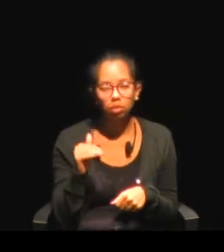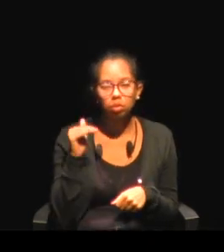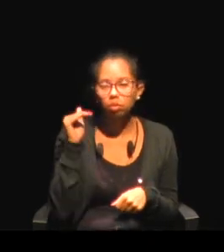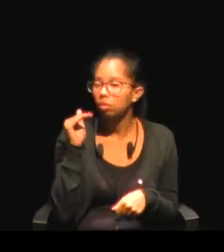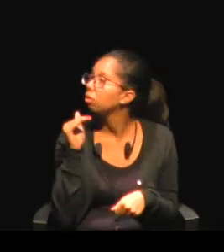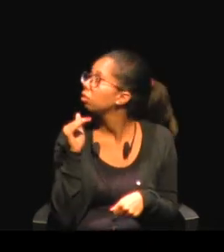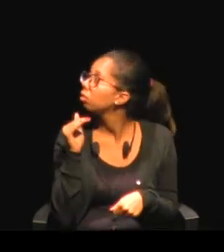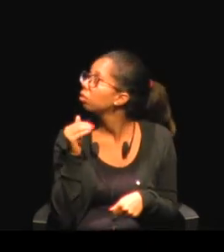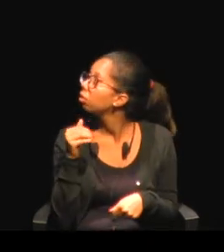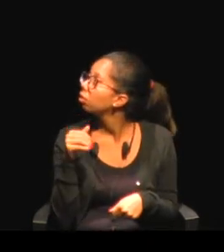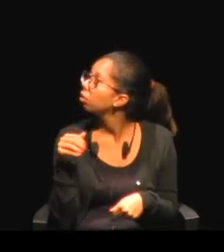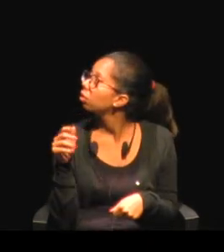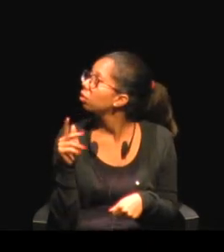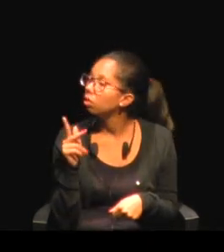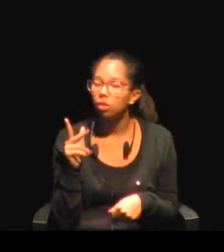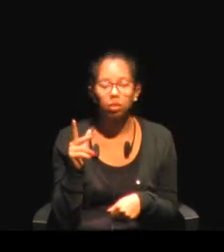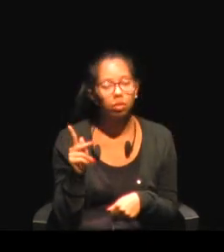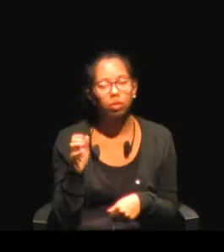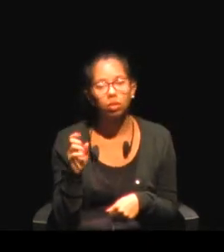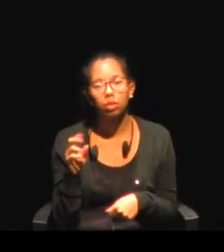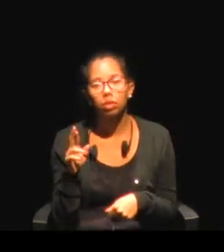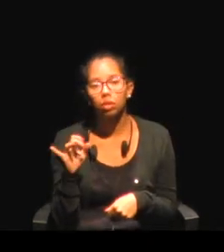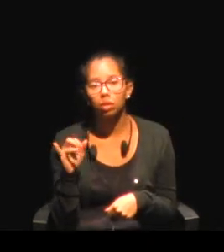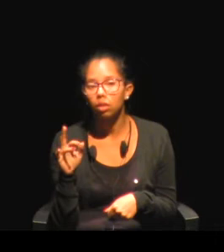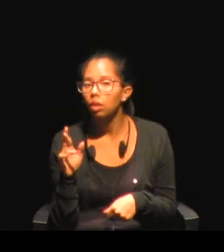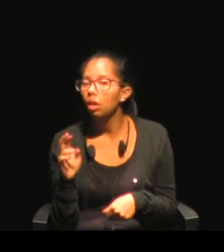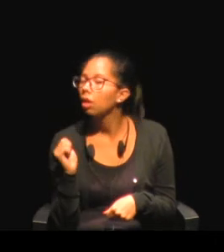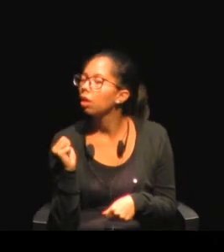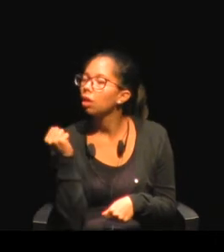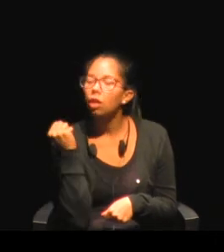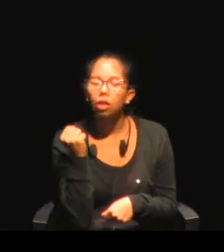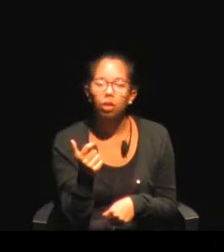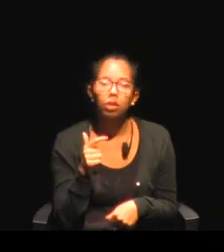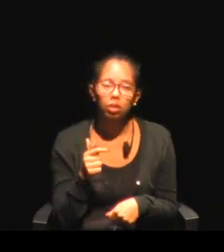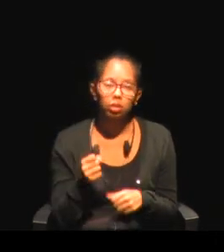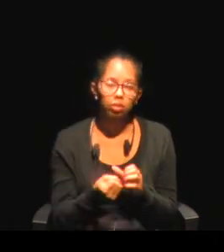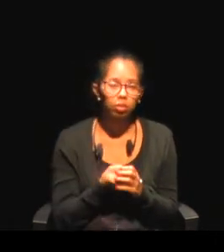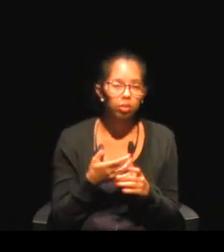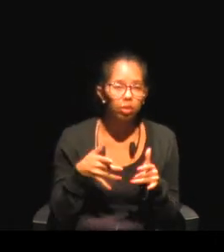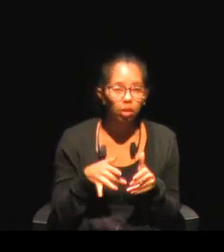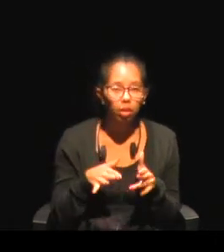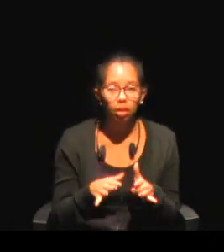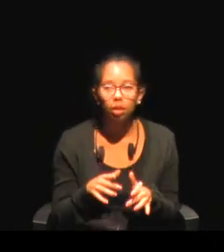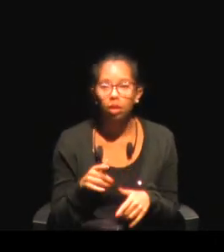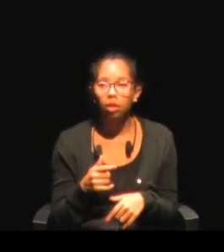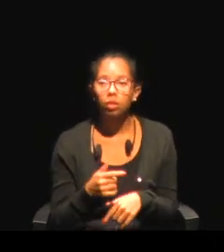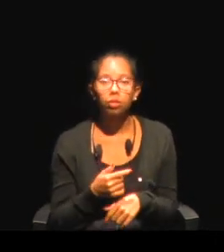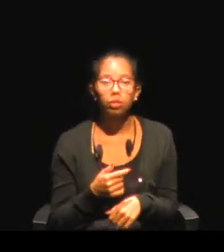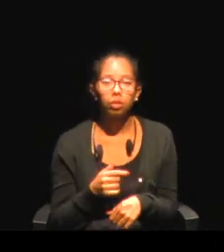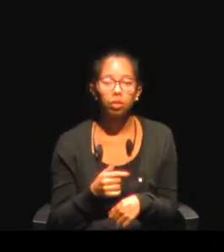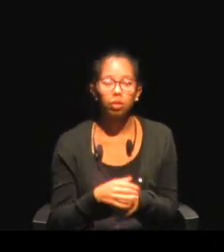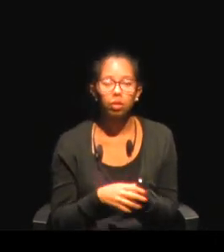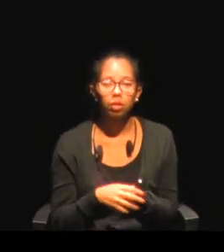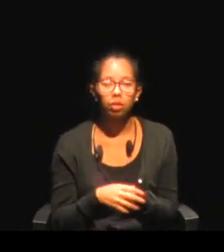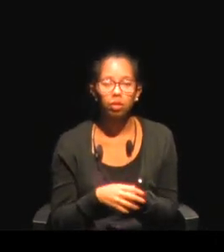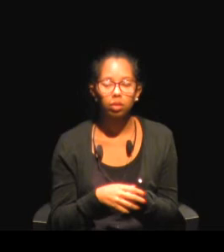lá, lá em cima está aquela pedreira. A rocha é quase aflorante aqui, aliás, é aflorante nessa região aqui. A gente